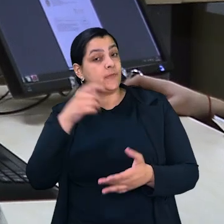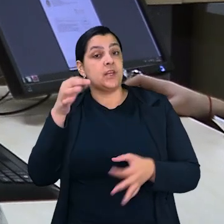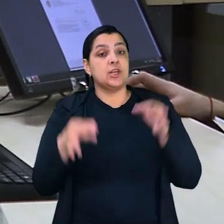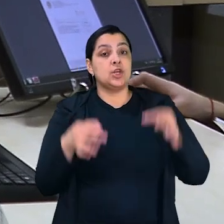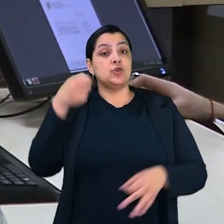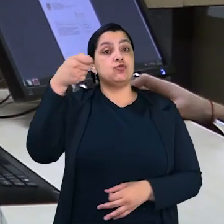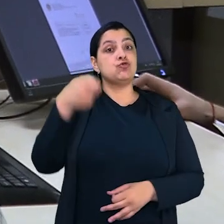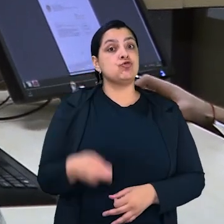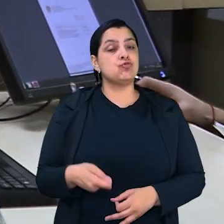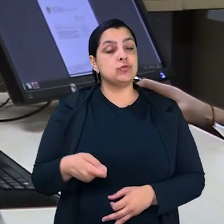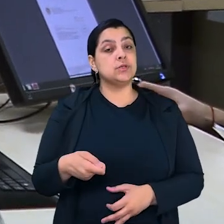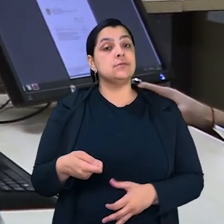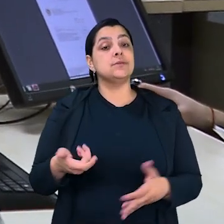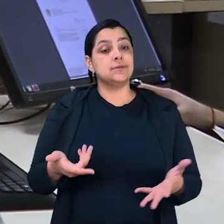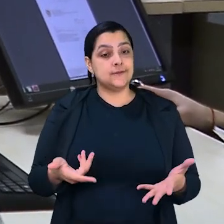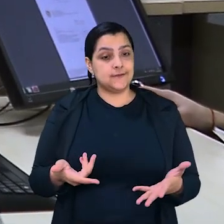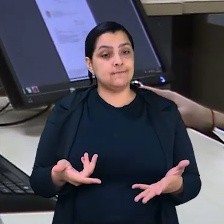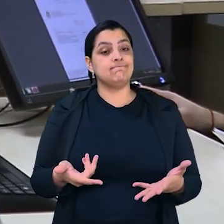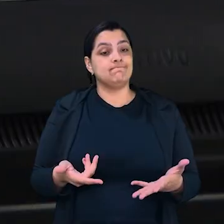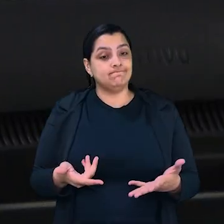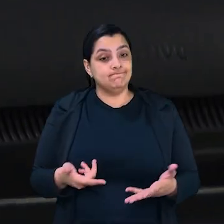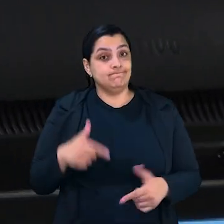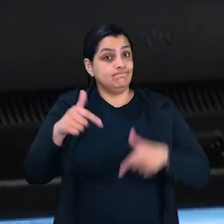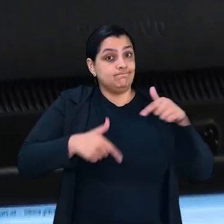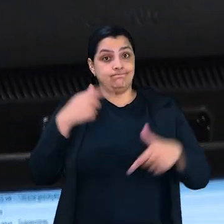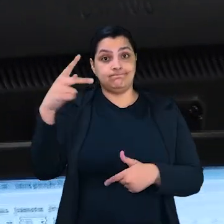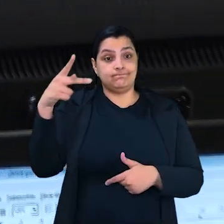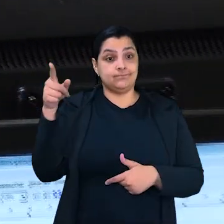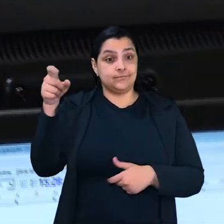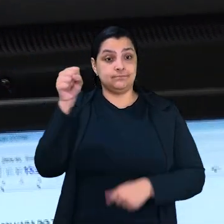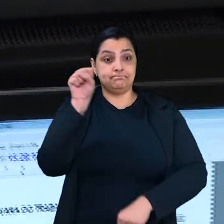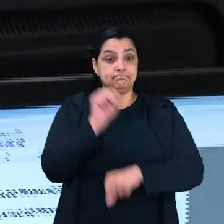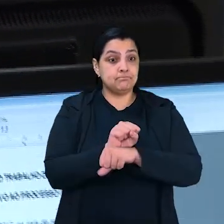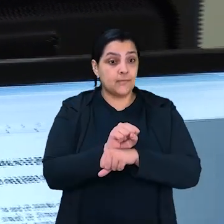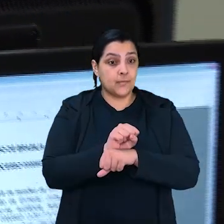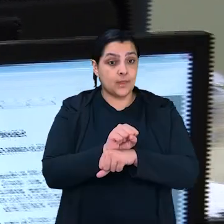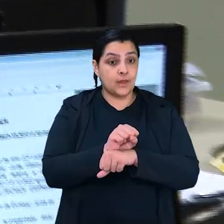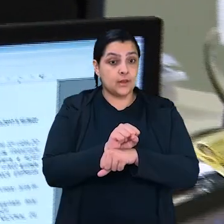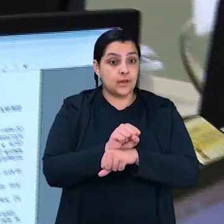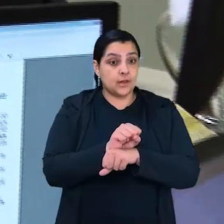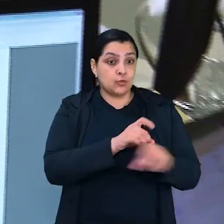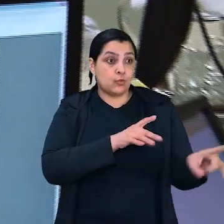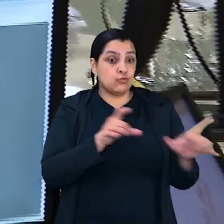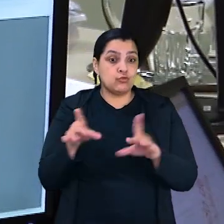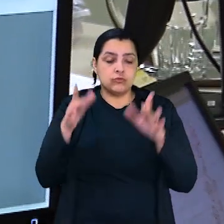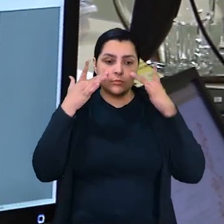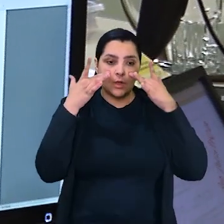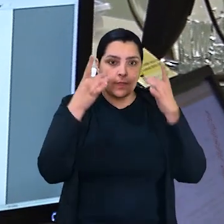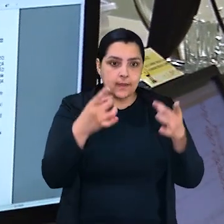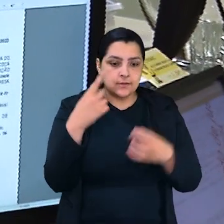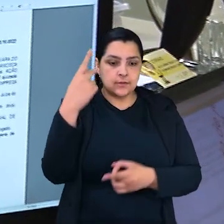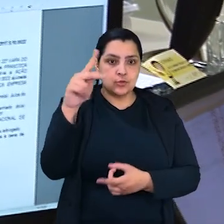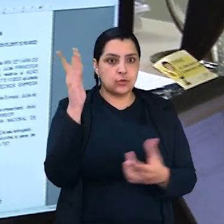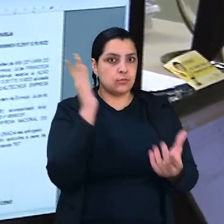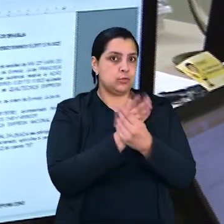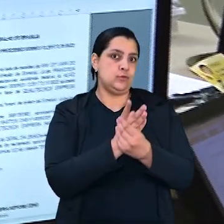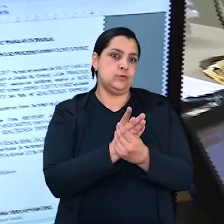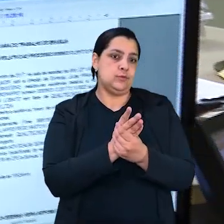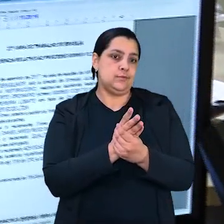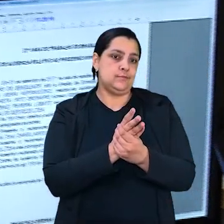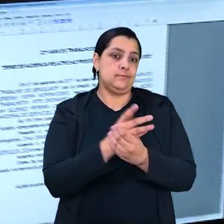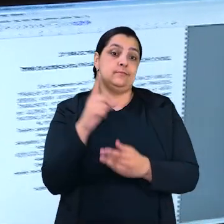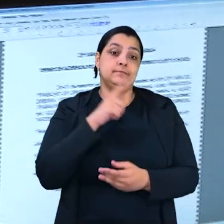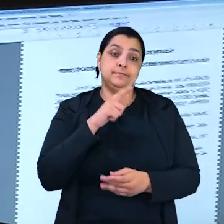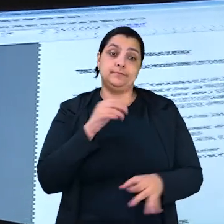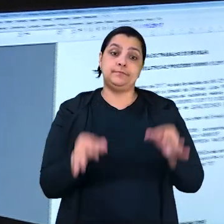Você tem o juiz que vai ter que julgar. É a sua atividade, ele para ao seu dia a dia para dar atenção a um